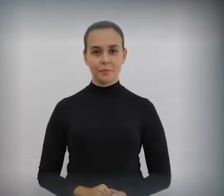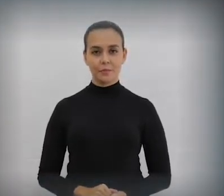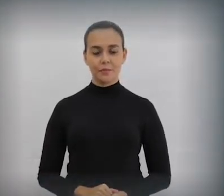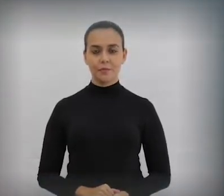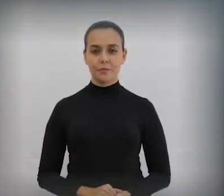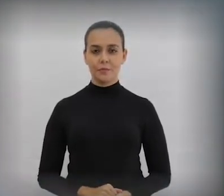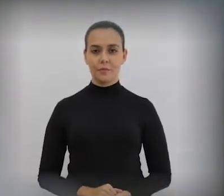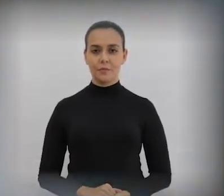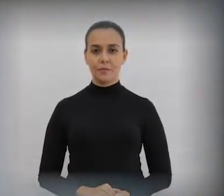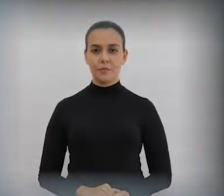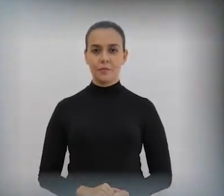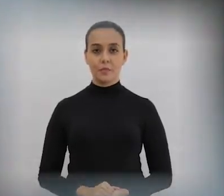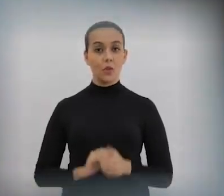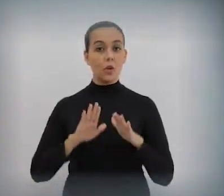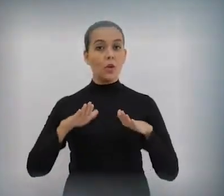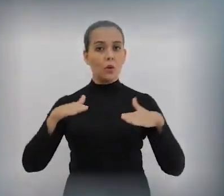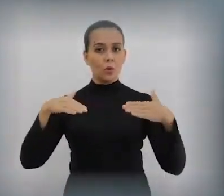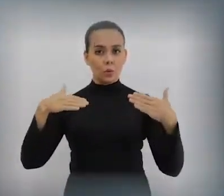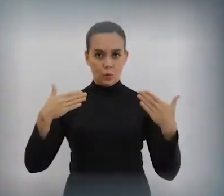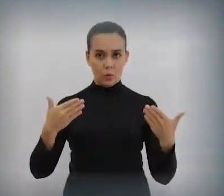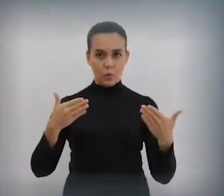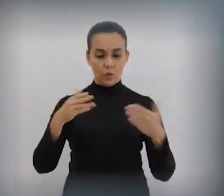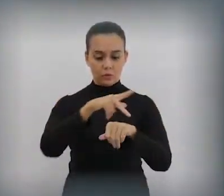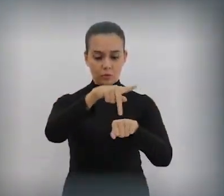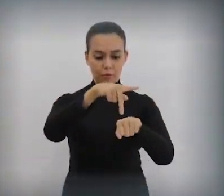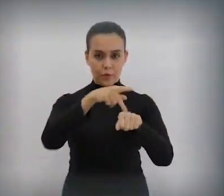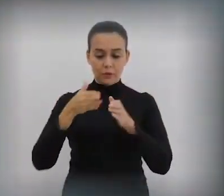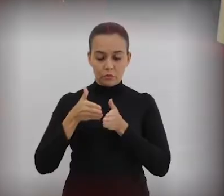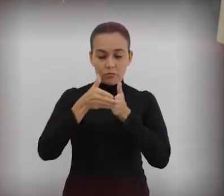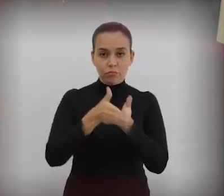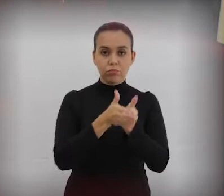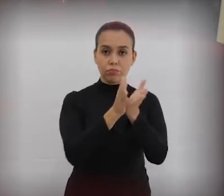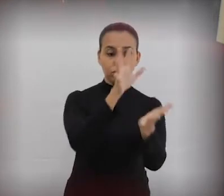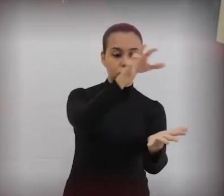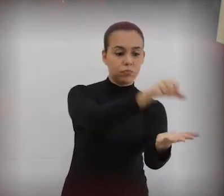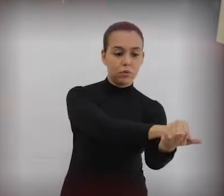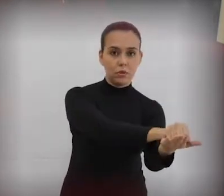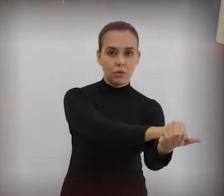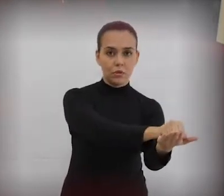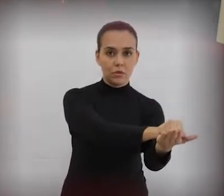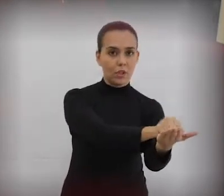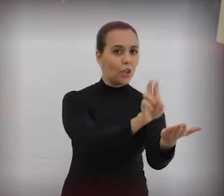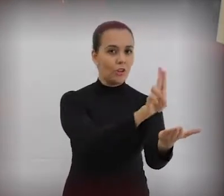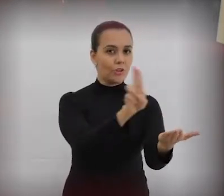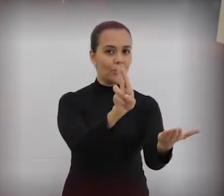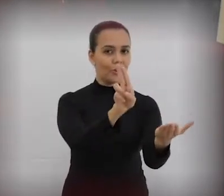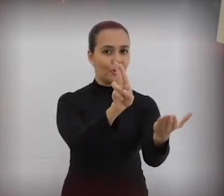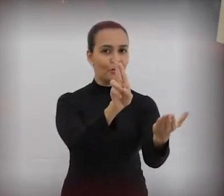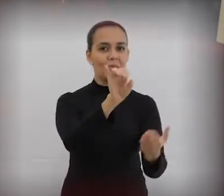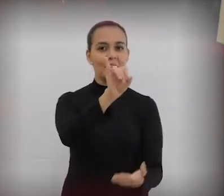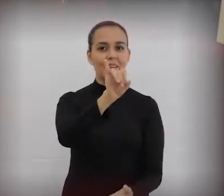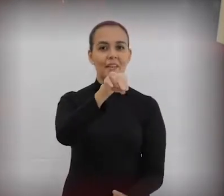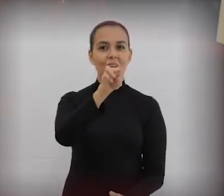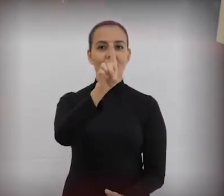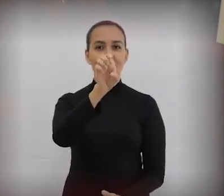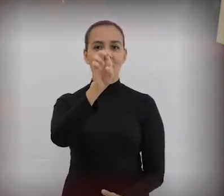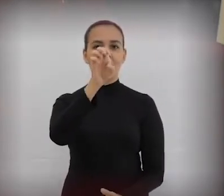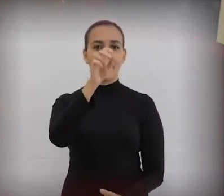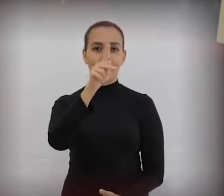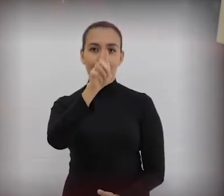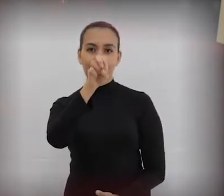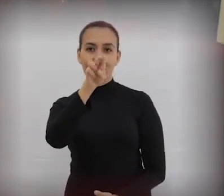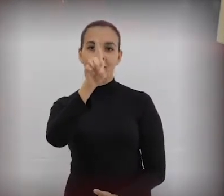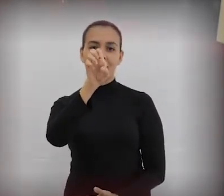Quando a formação é colonial, independência é um tema fundamental. Como é que deixou de ser